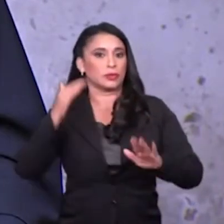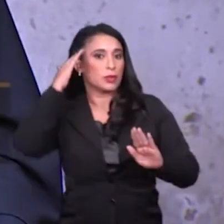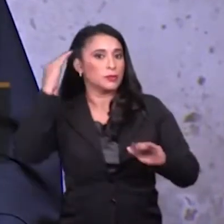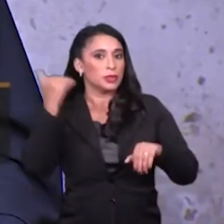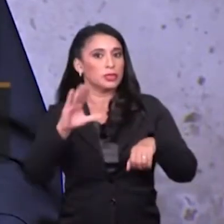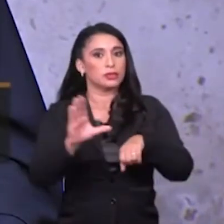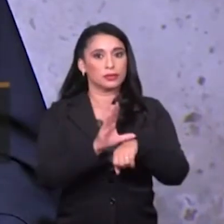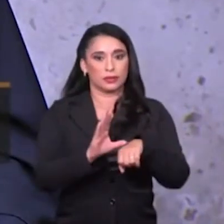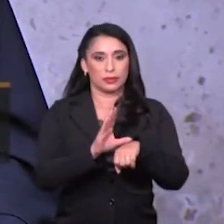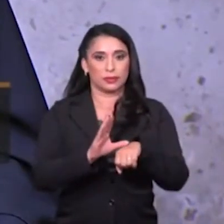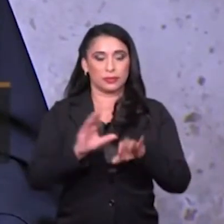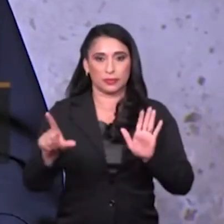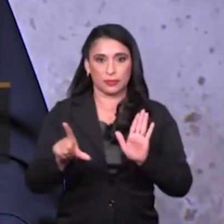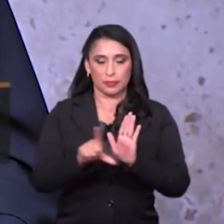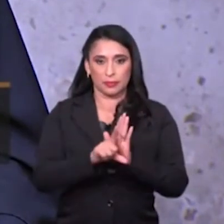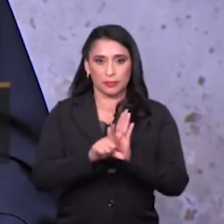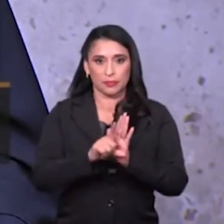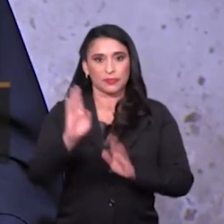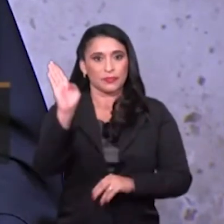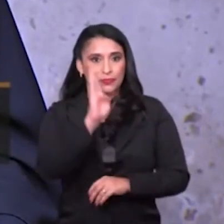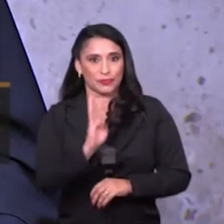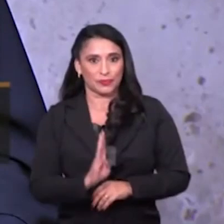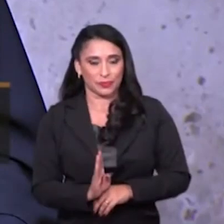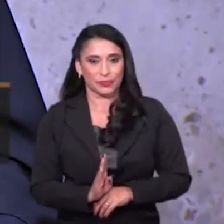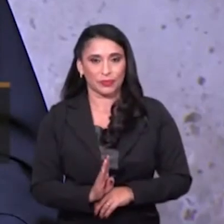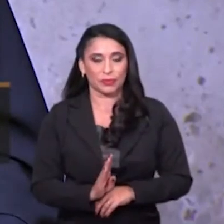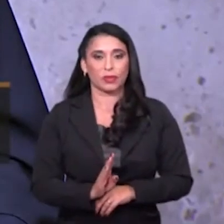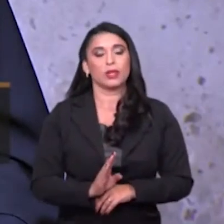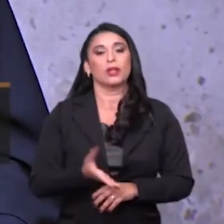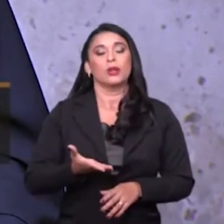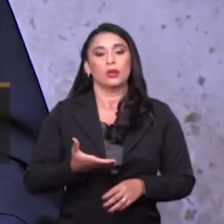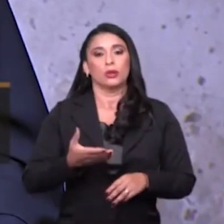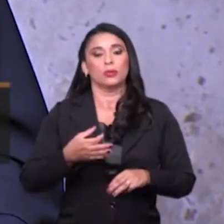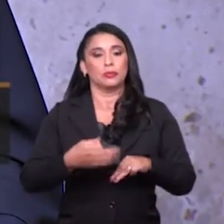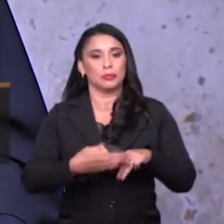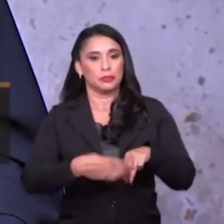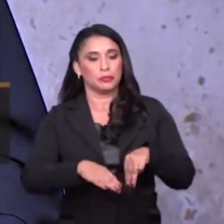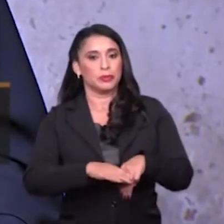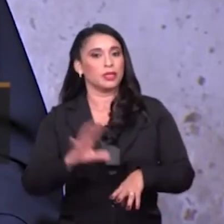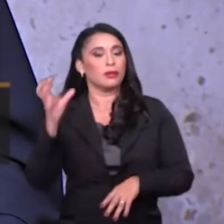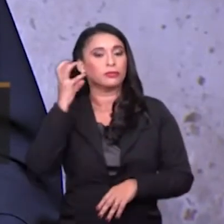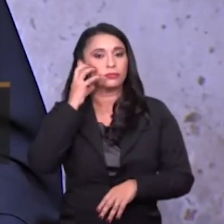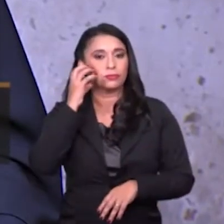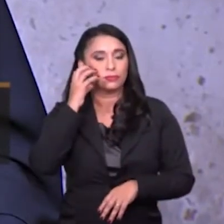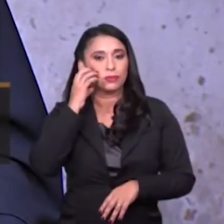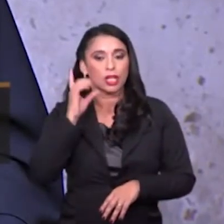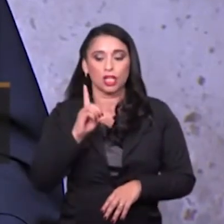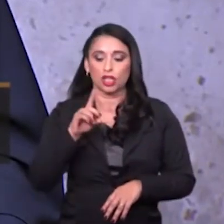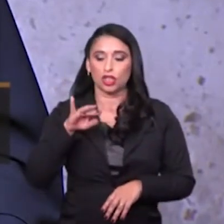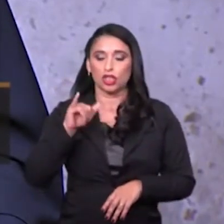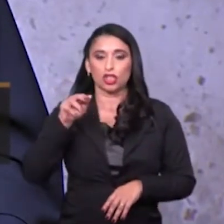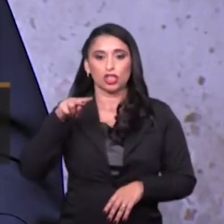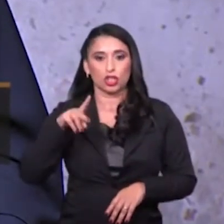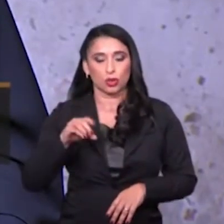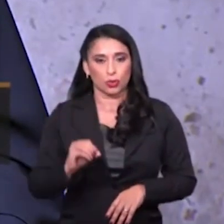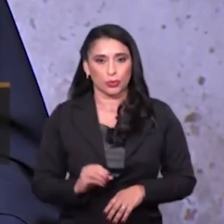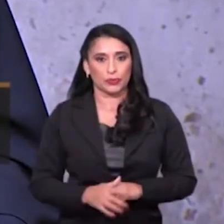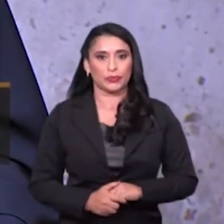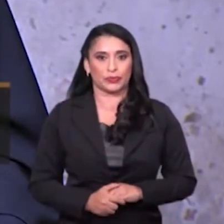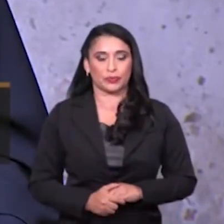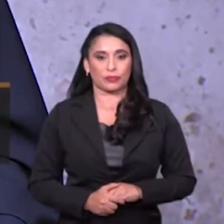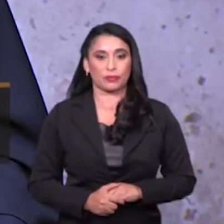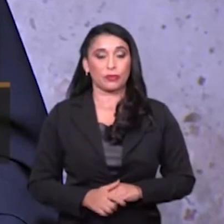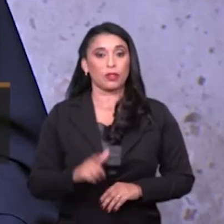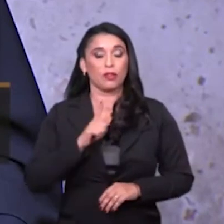das leis da República sua excelência o senhor Flávio Dino no cargo de Ministro do Supremo Tribunal Federal para o qual foi nomeado por